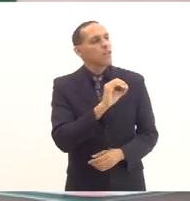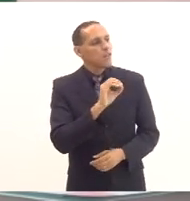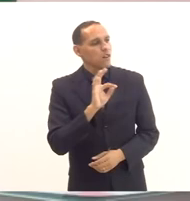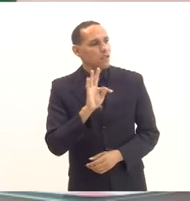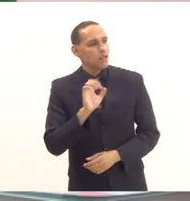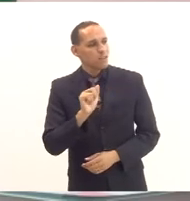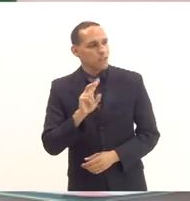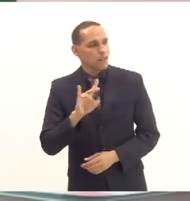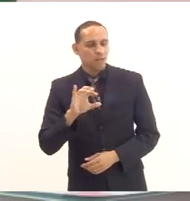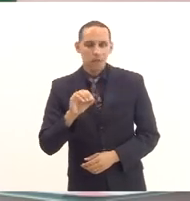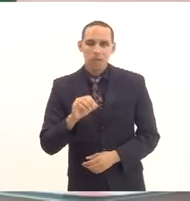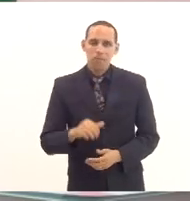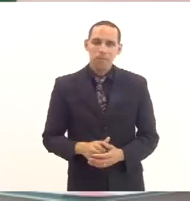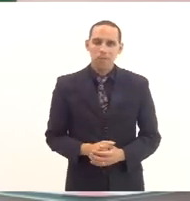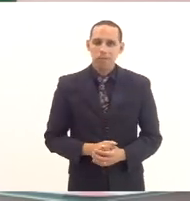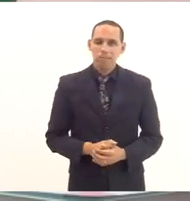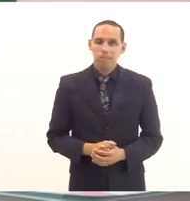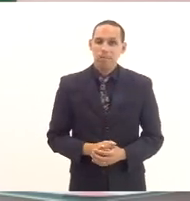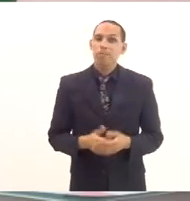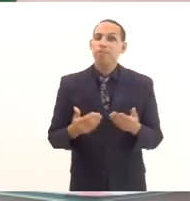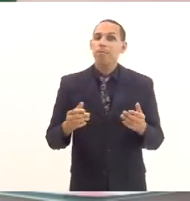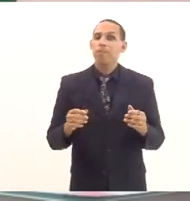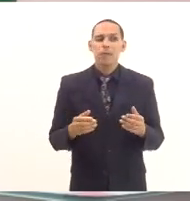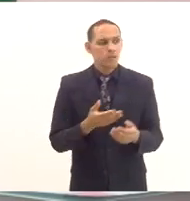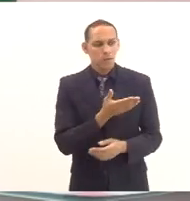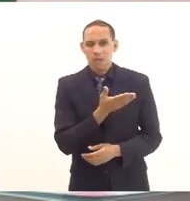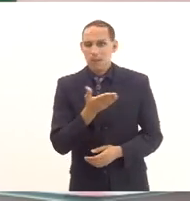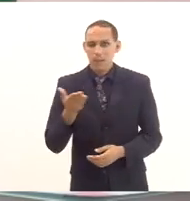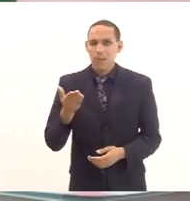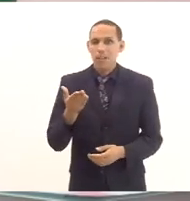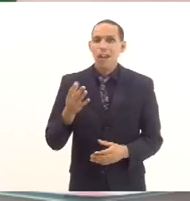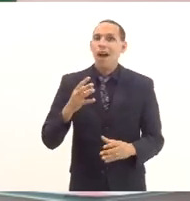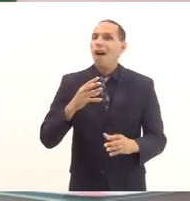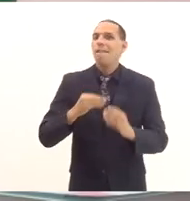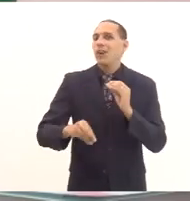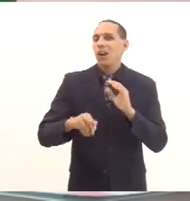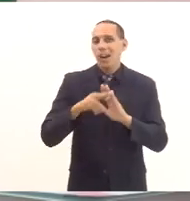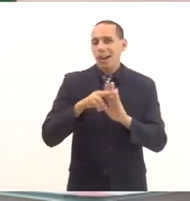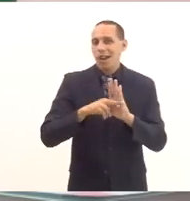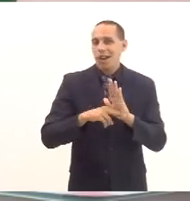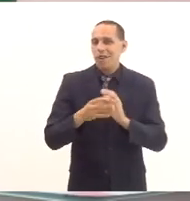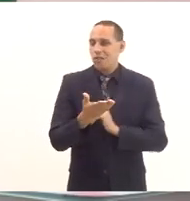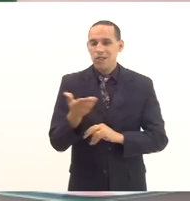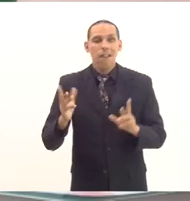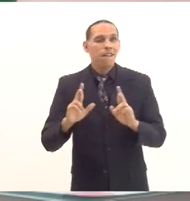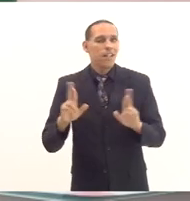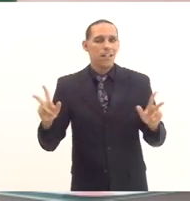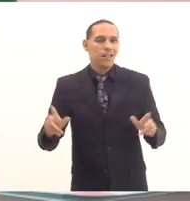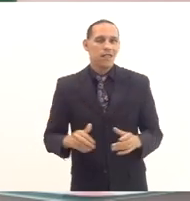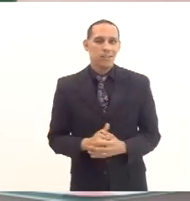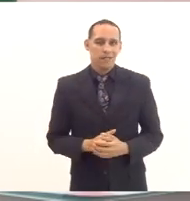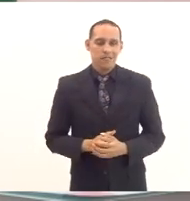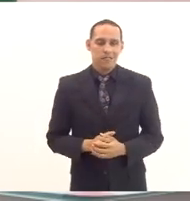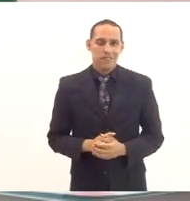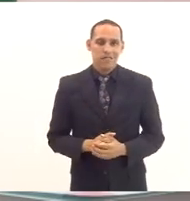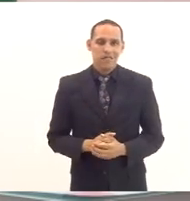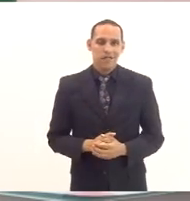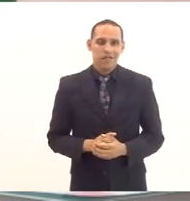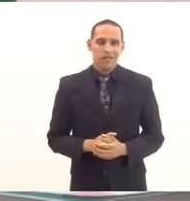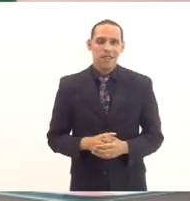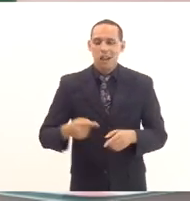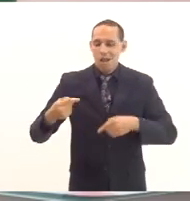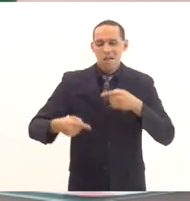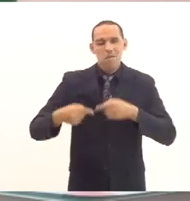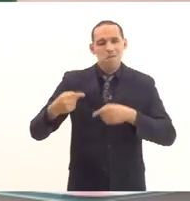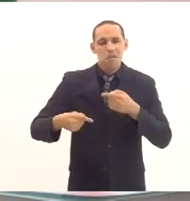Otávio Sampaio São exceções a essa regra da política tão